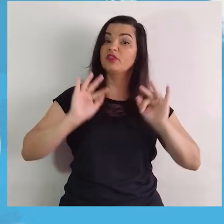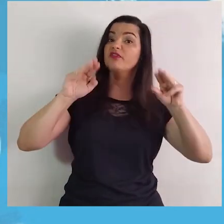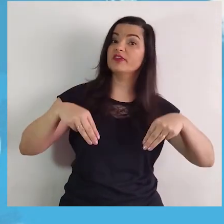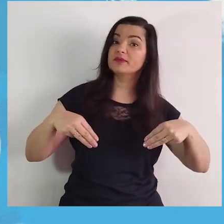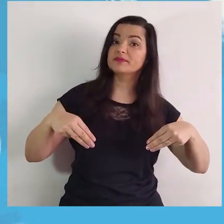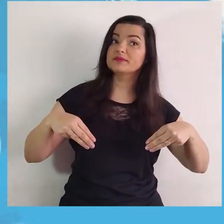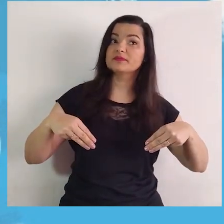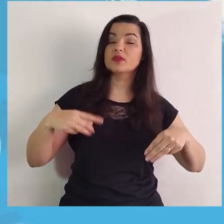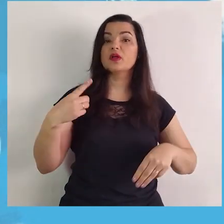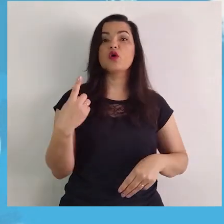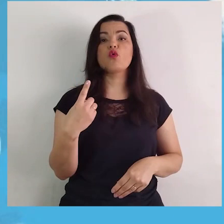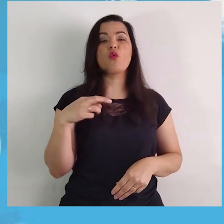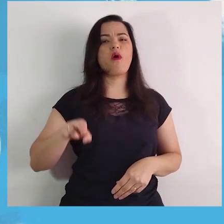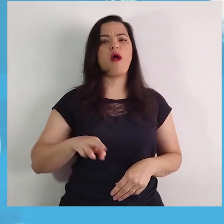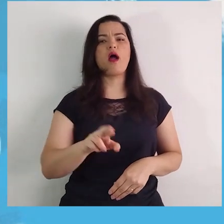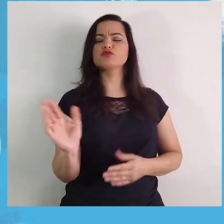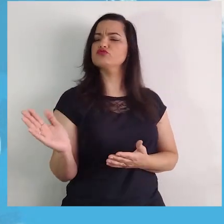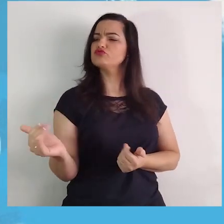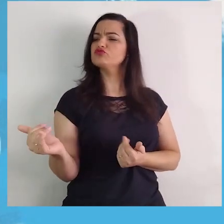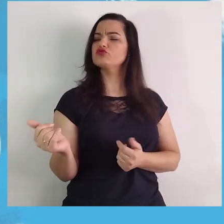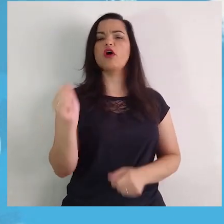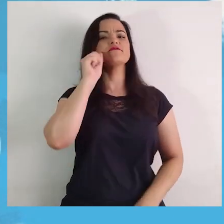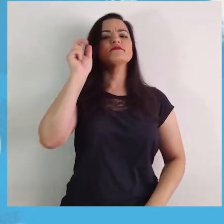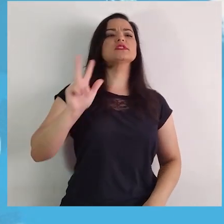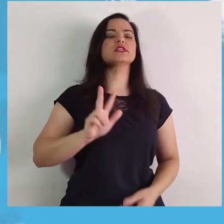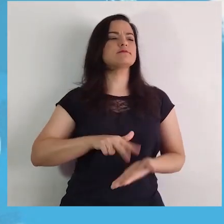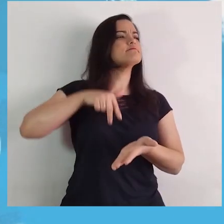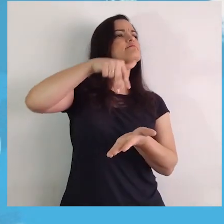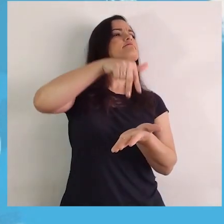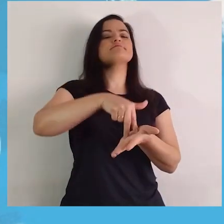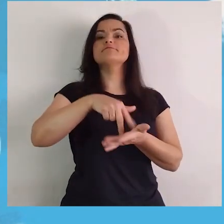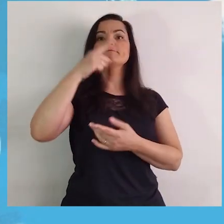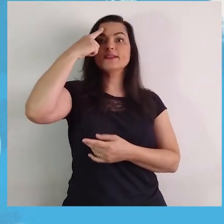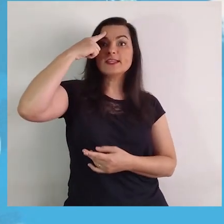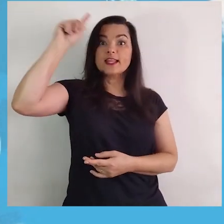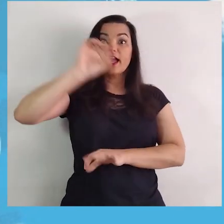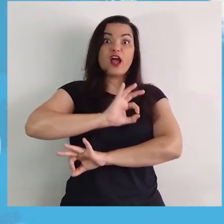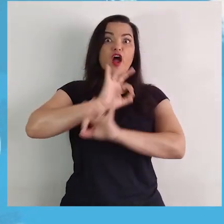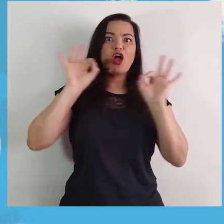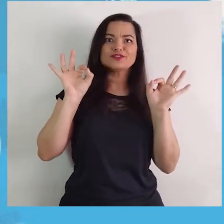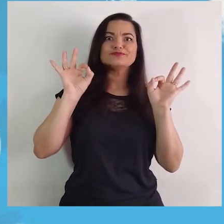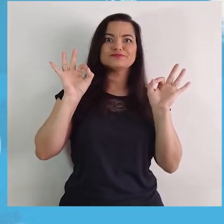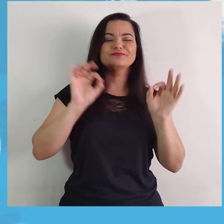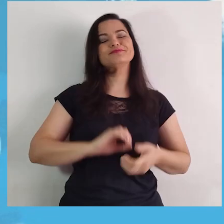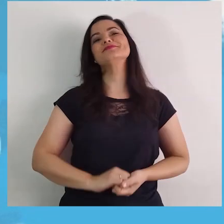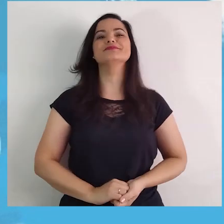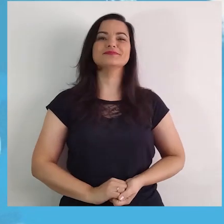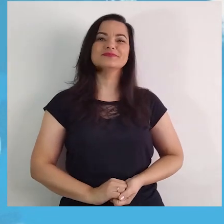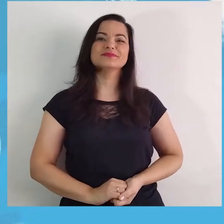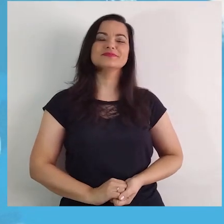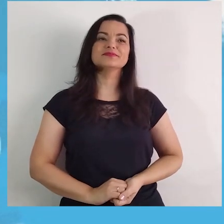No fim, um jovem esperto rato levantou-se e deu uma excelente ideia.